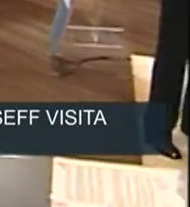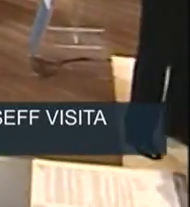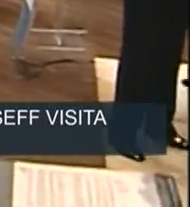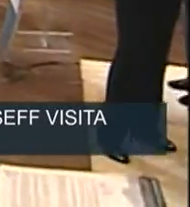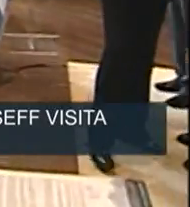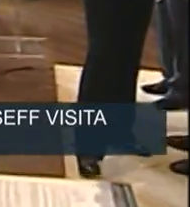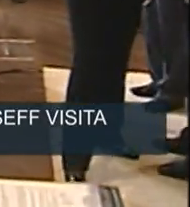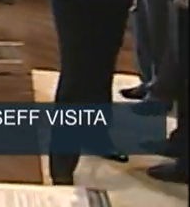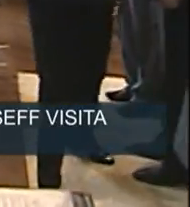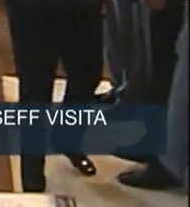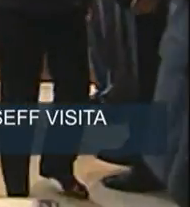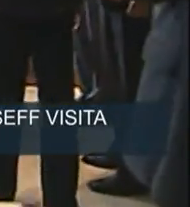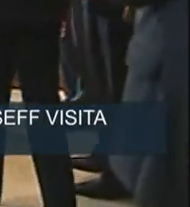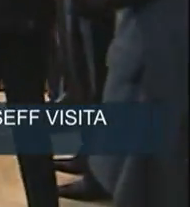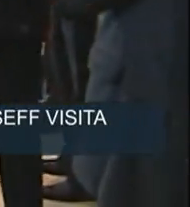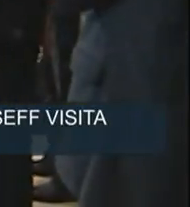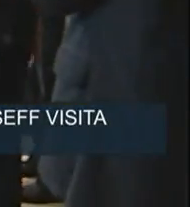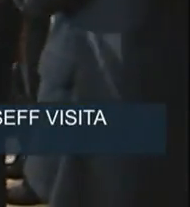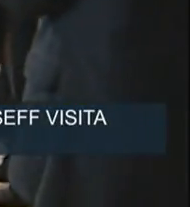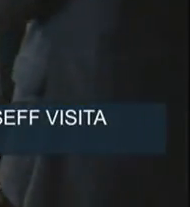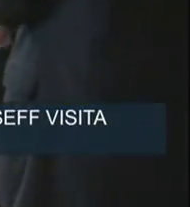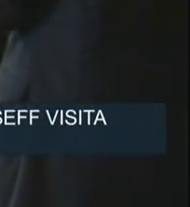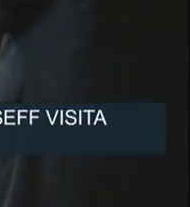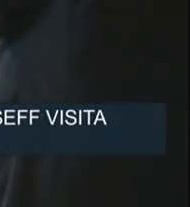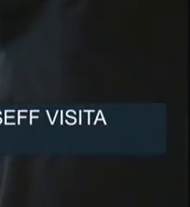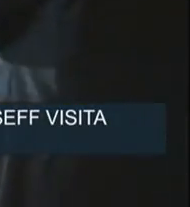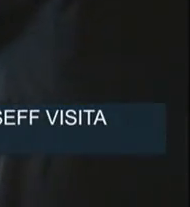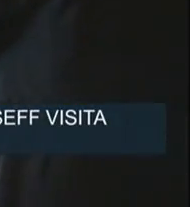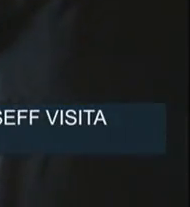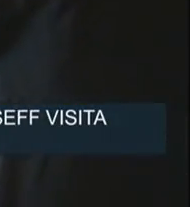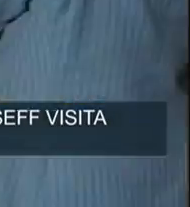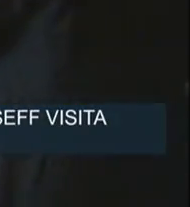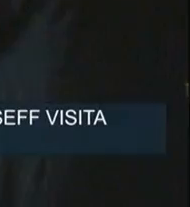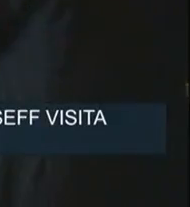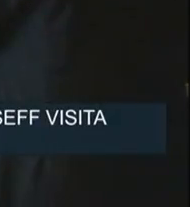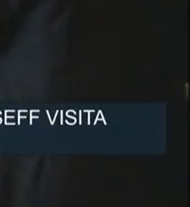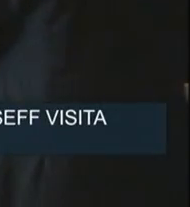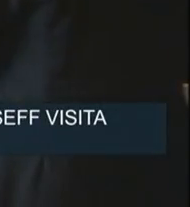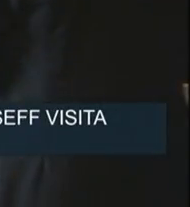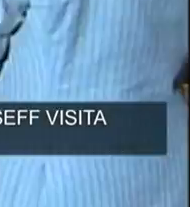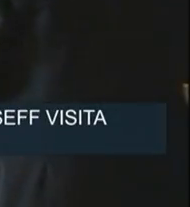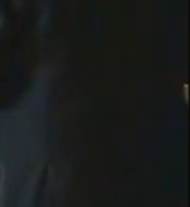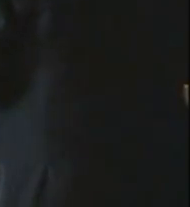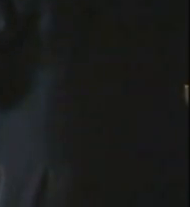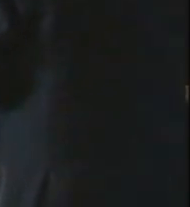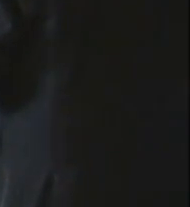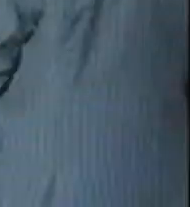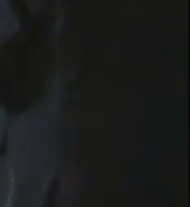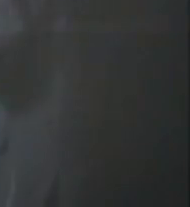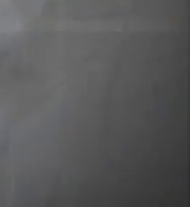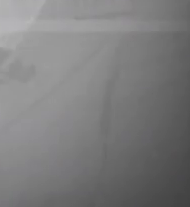Agradecemos a presença de todos e está encerrada esta solenidade.